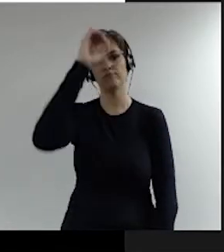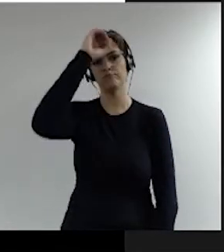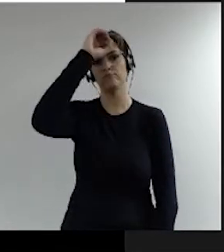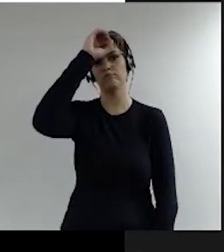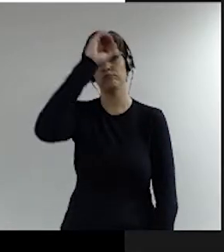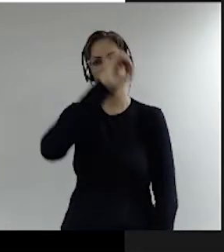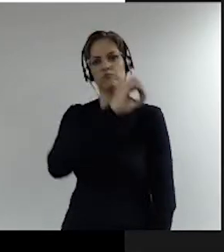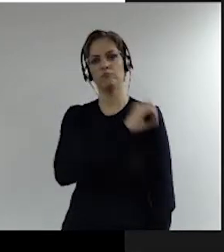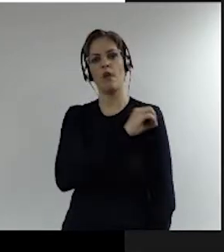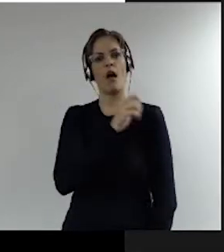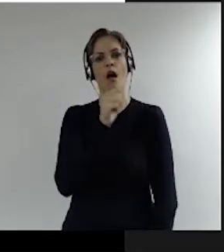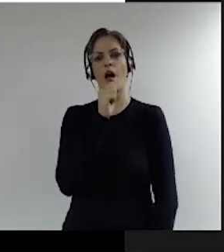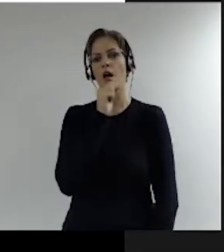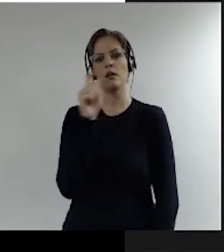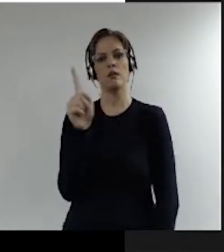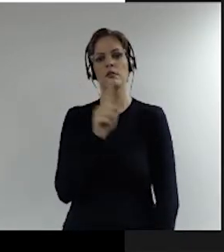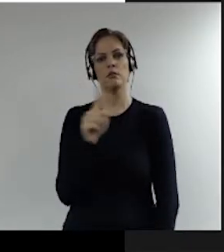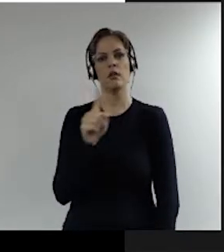alfabetizados.